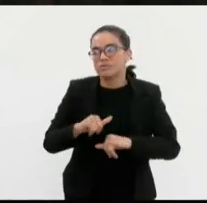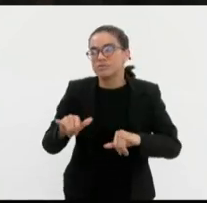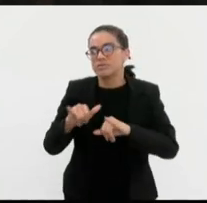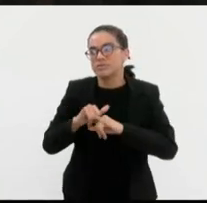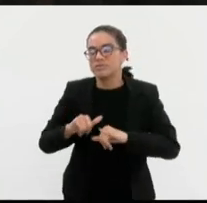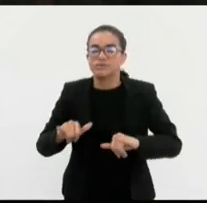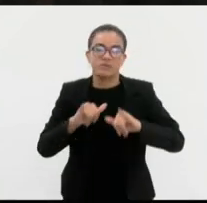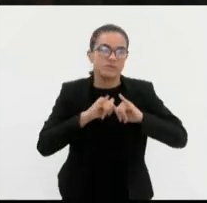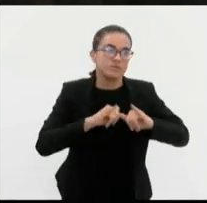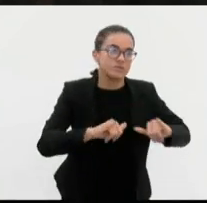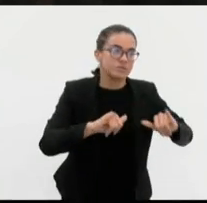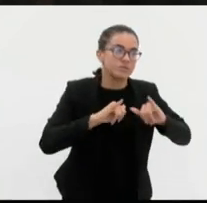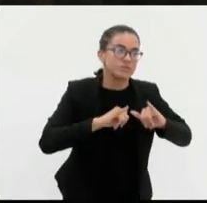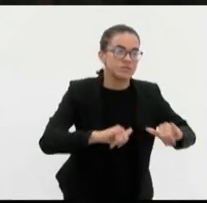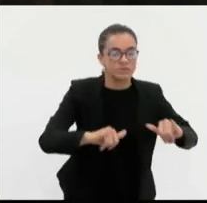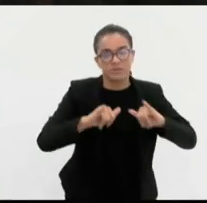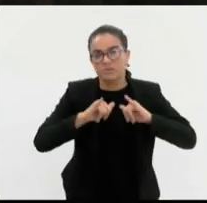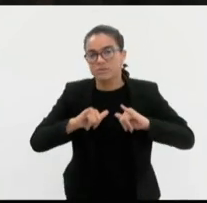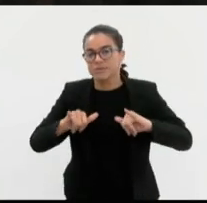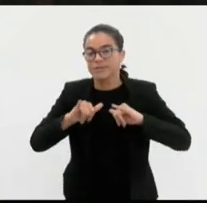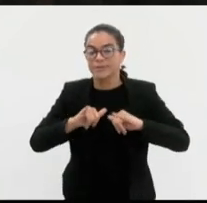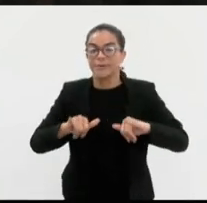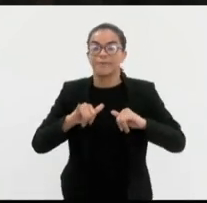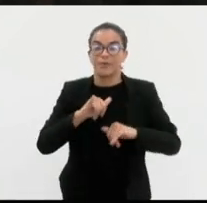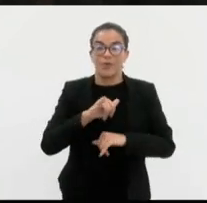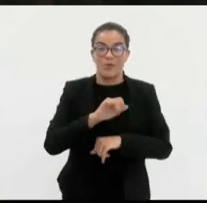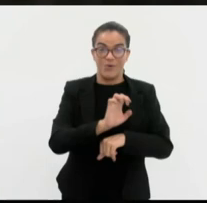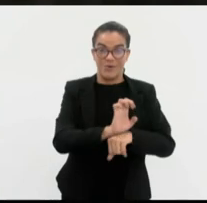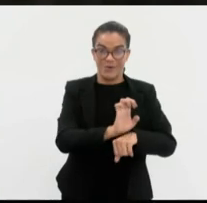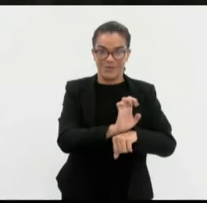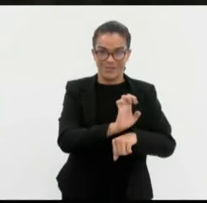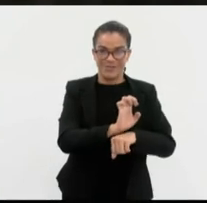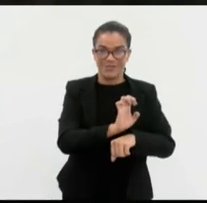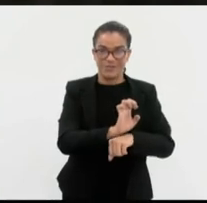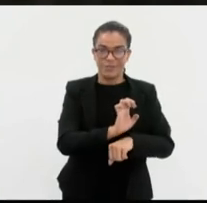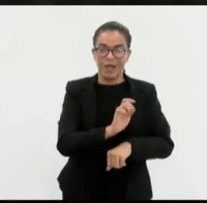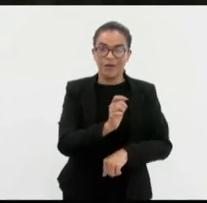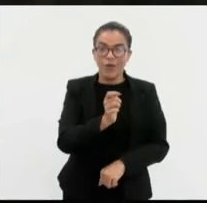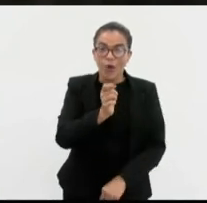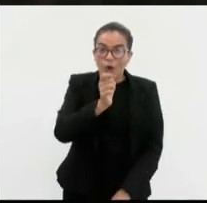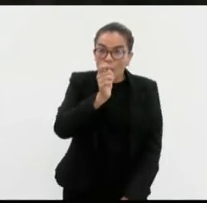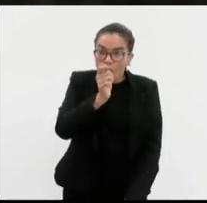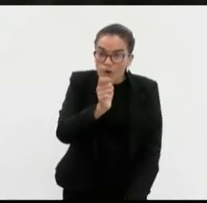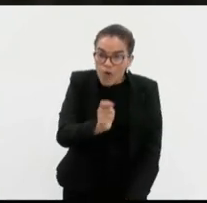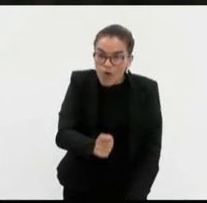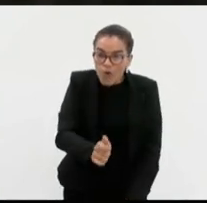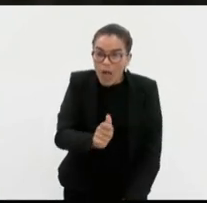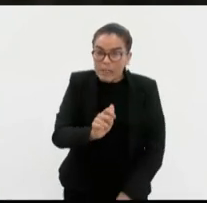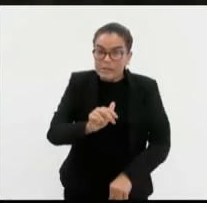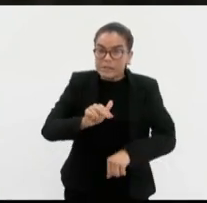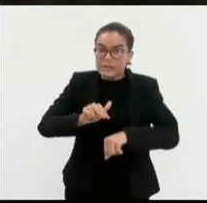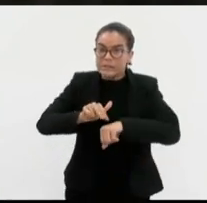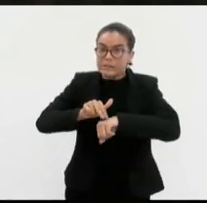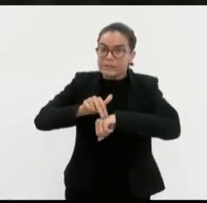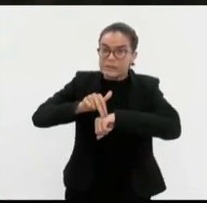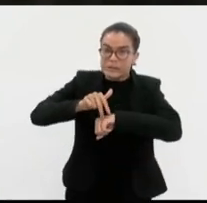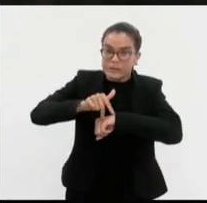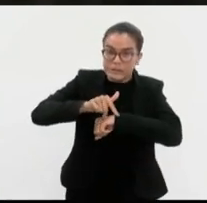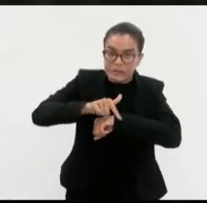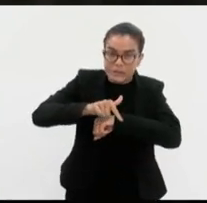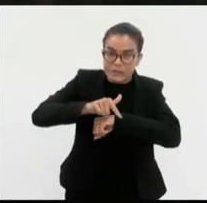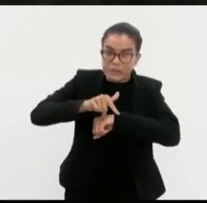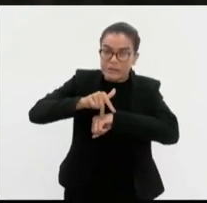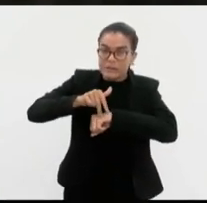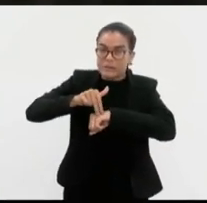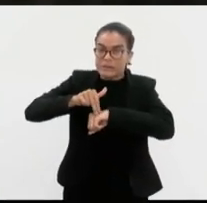vaticinando que o estado tava à beira de um precipício já há bastante